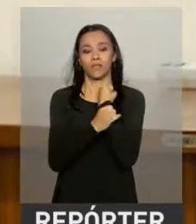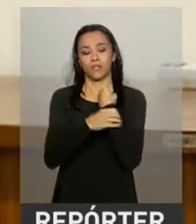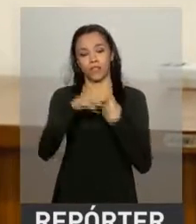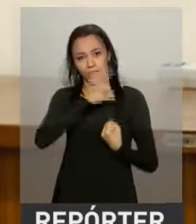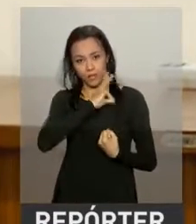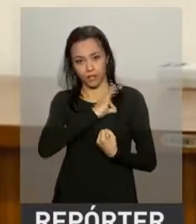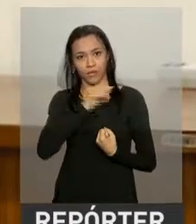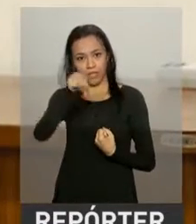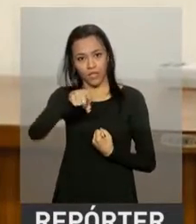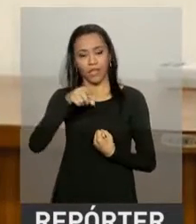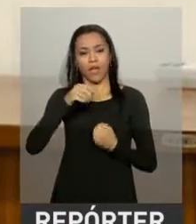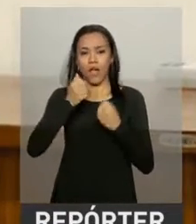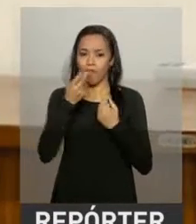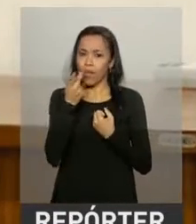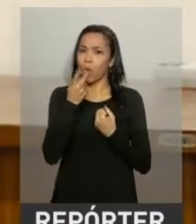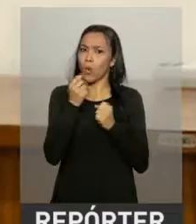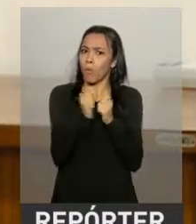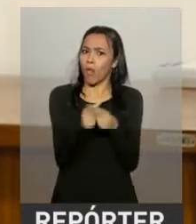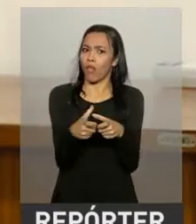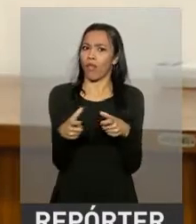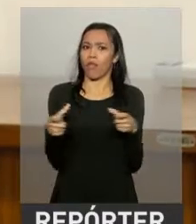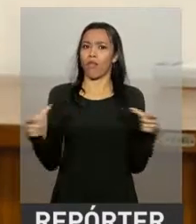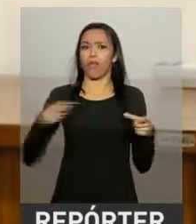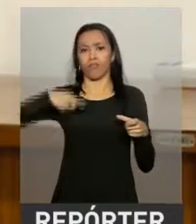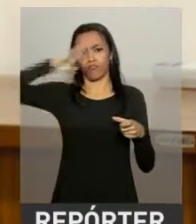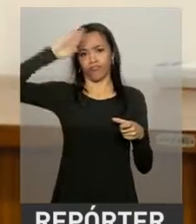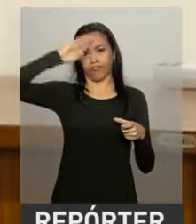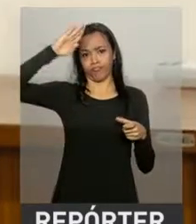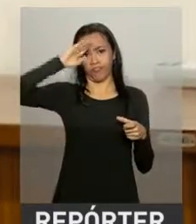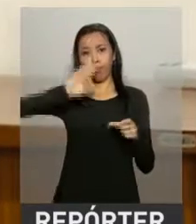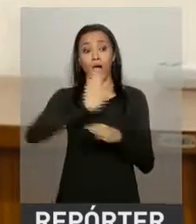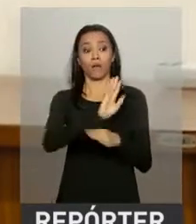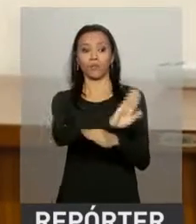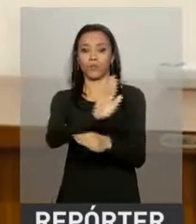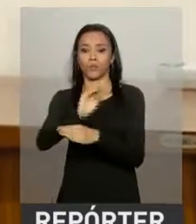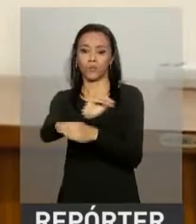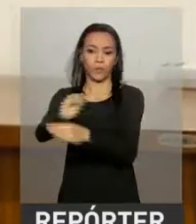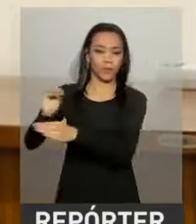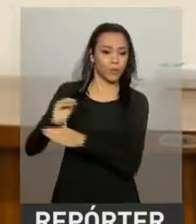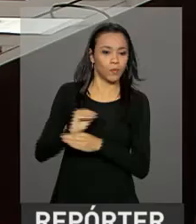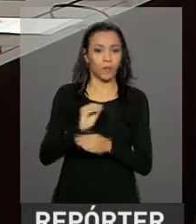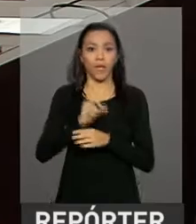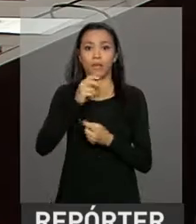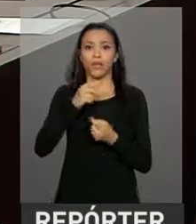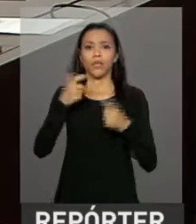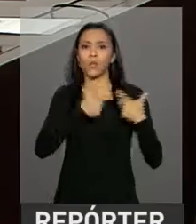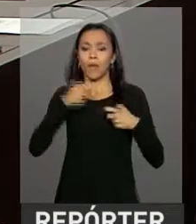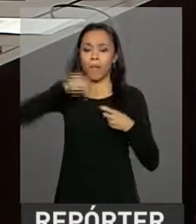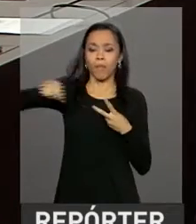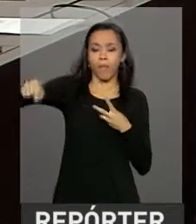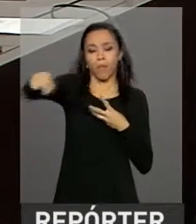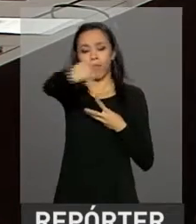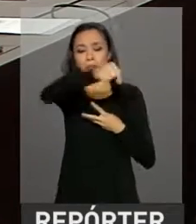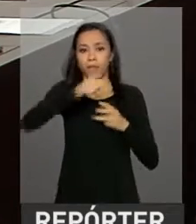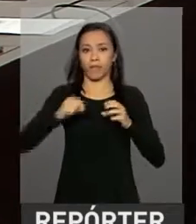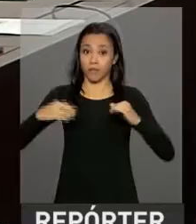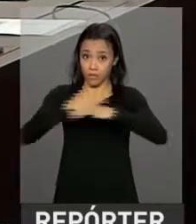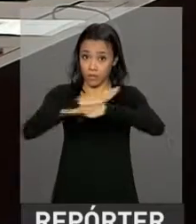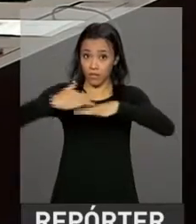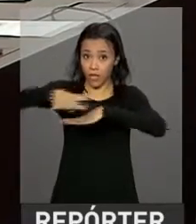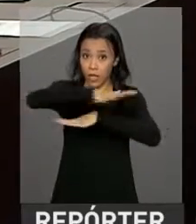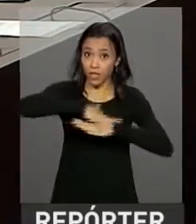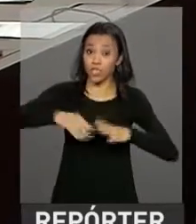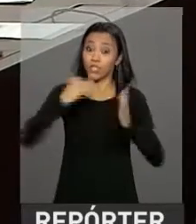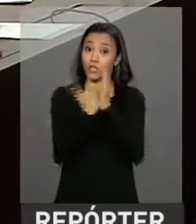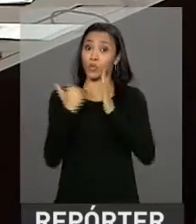garantiu a ampliação do número de militares que vão atuar no evento em vários pontos da cidade. O efetivo passou de 18 mil